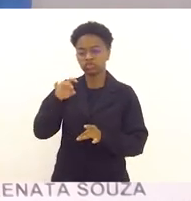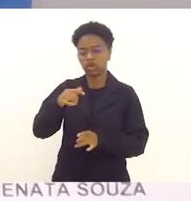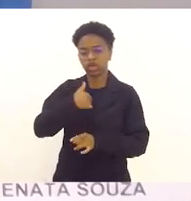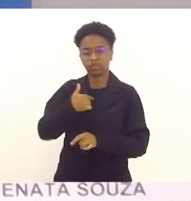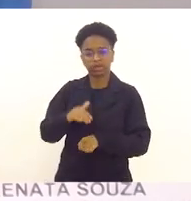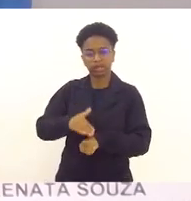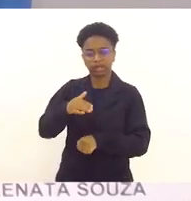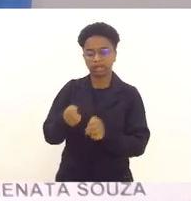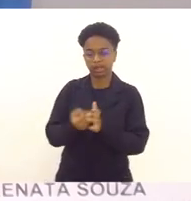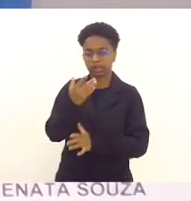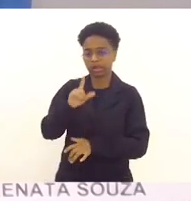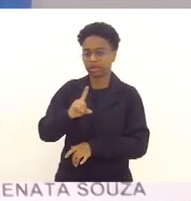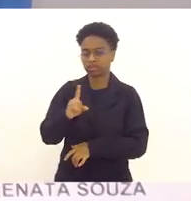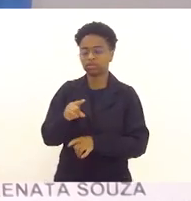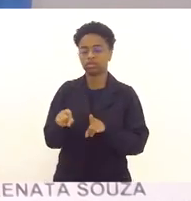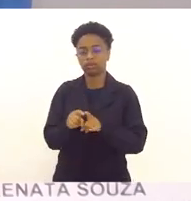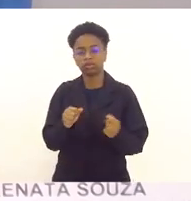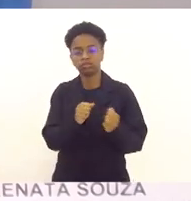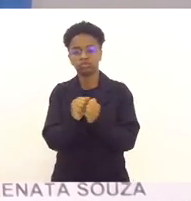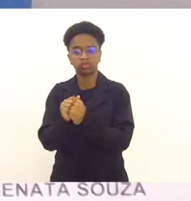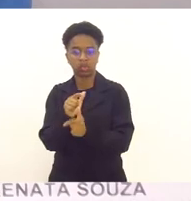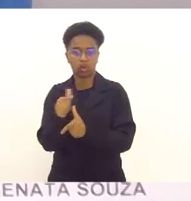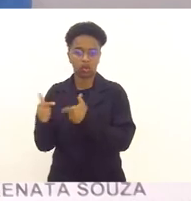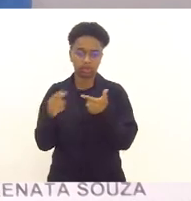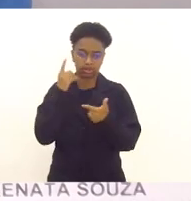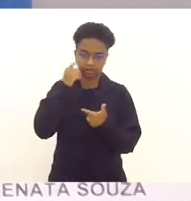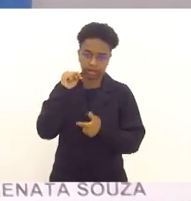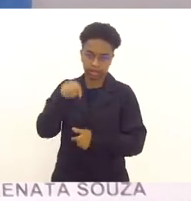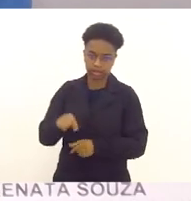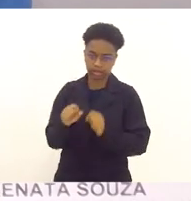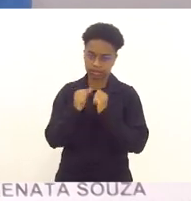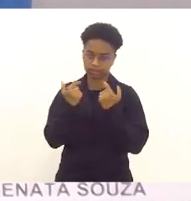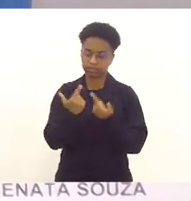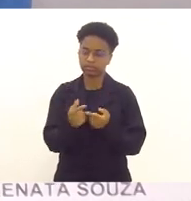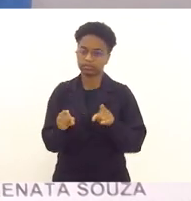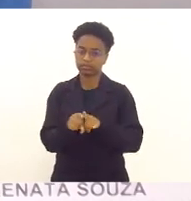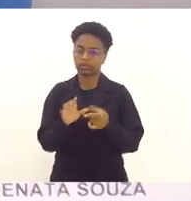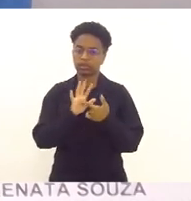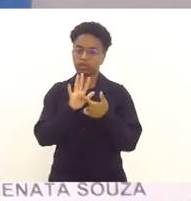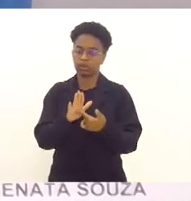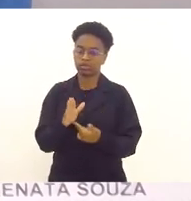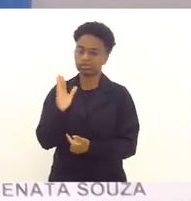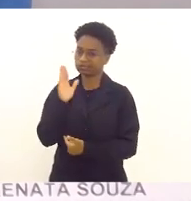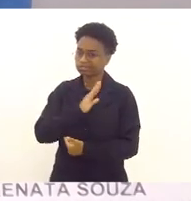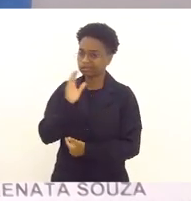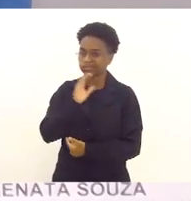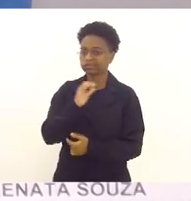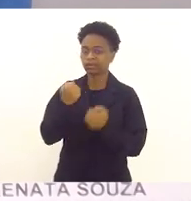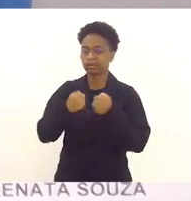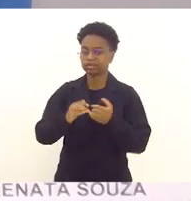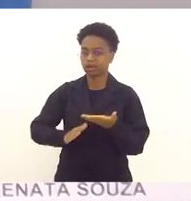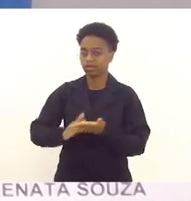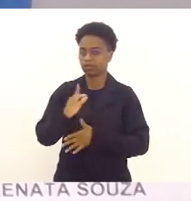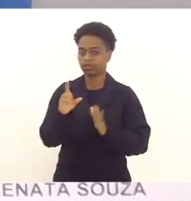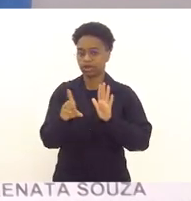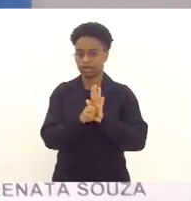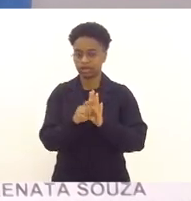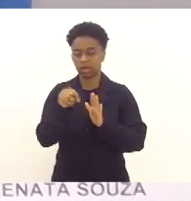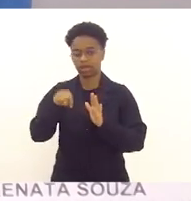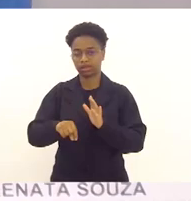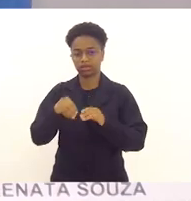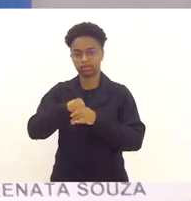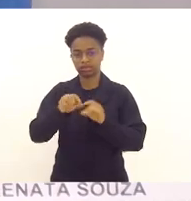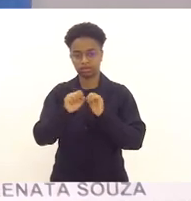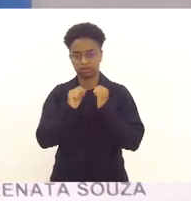coautora com outras deputadas e deputados dessa casa então trazer a urgência de aprovação dessas leis dentro dessa casa